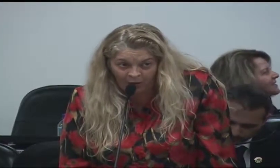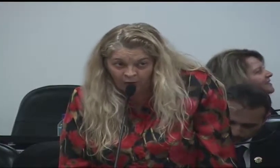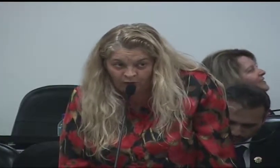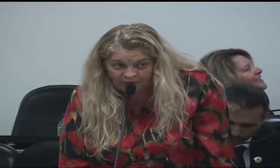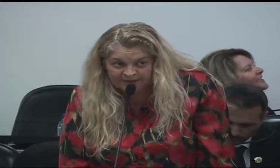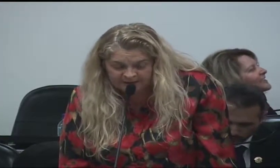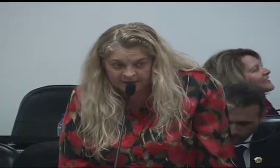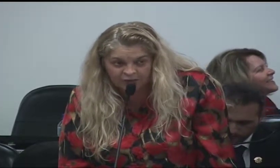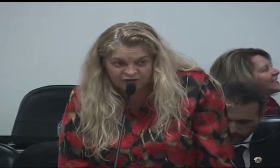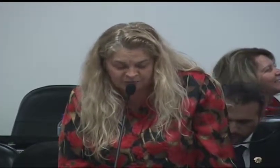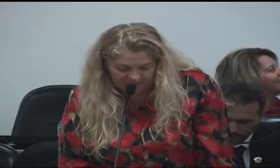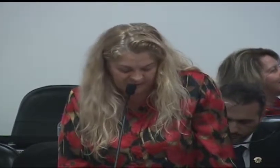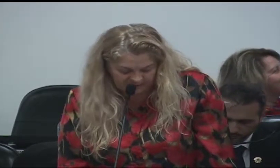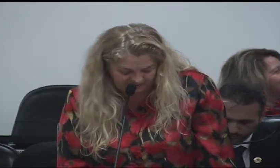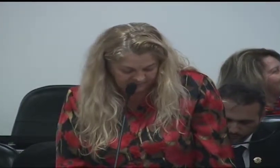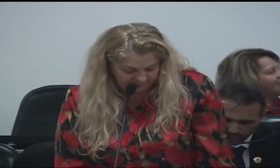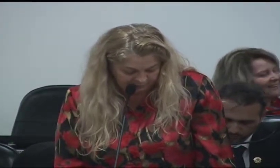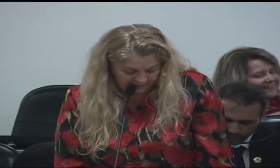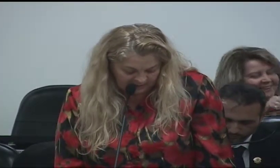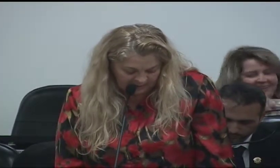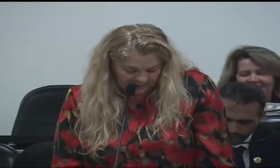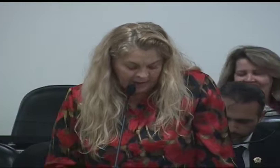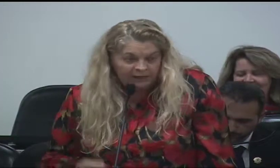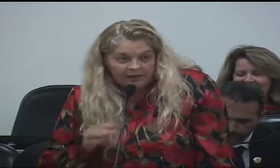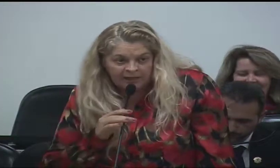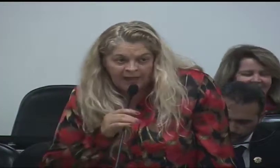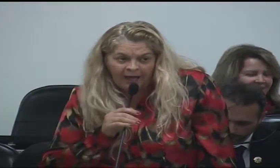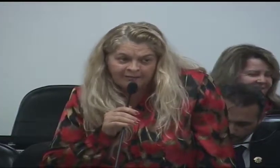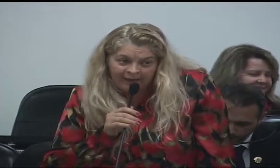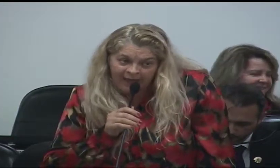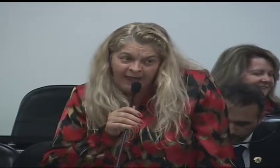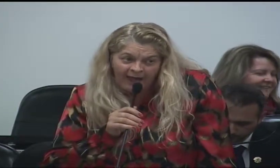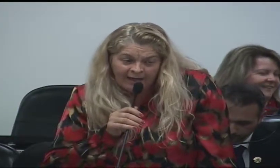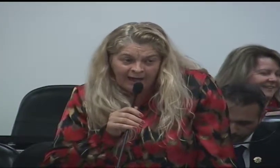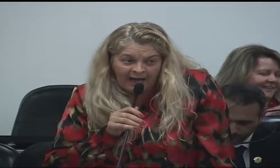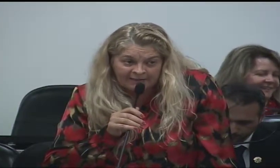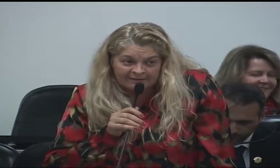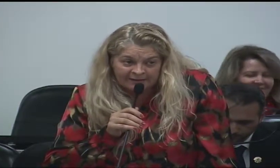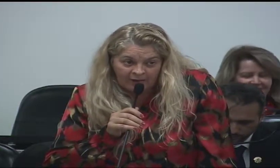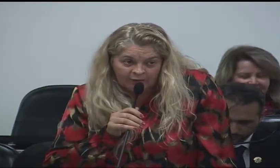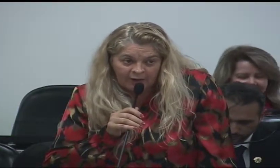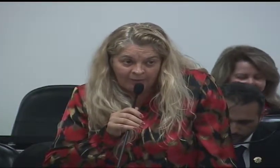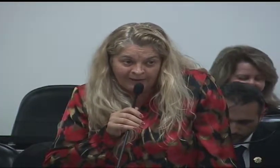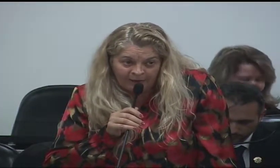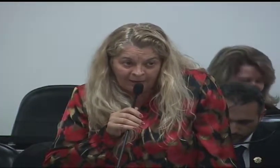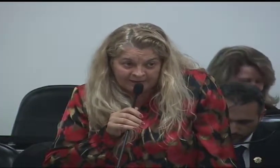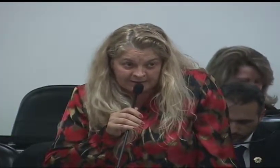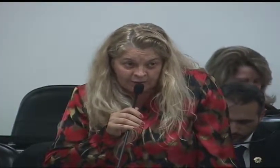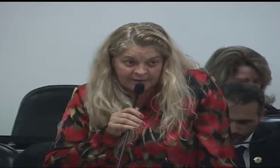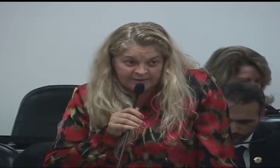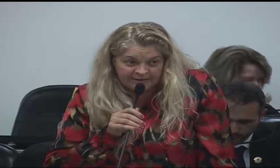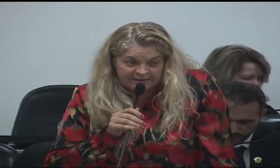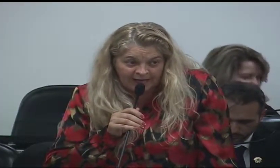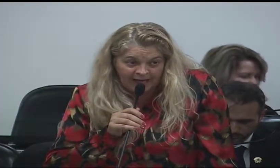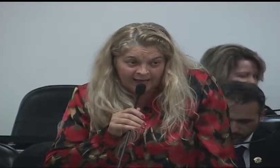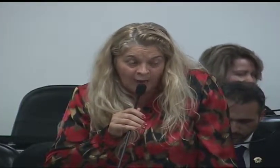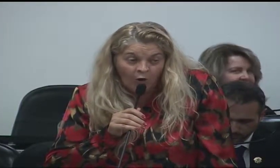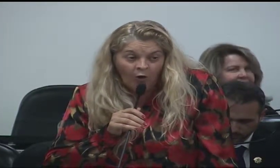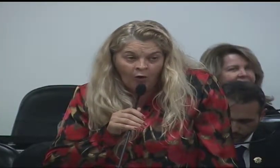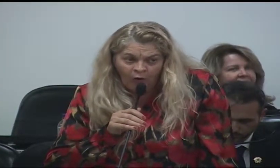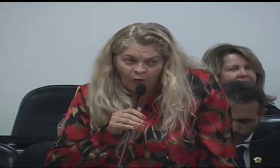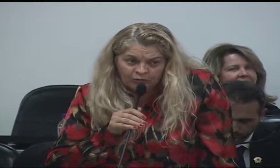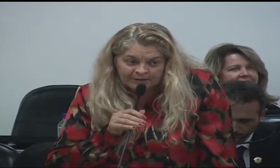na qual eu conversei hoje de manhã, que até a casa não ter uma adequação